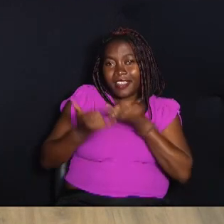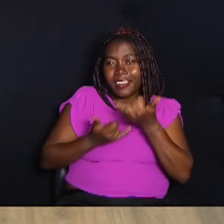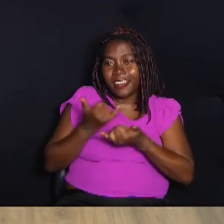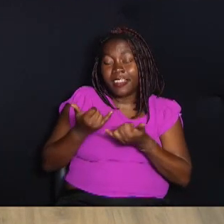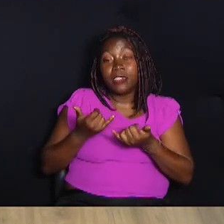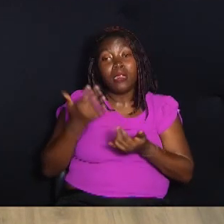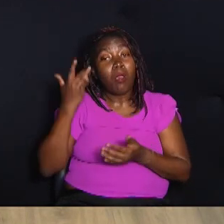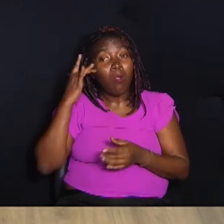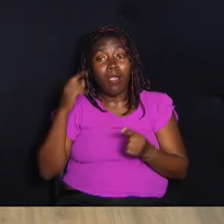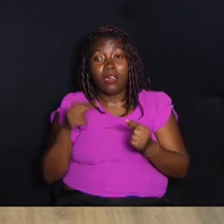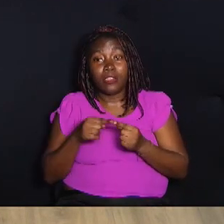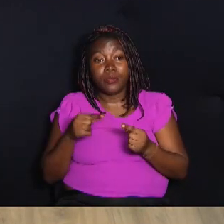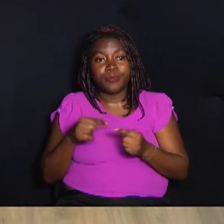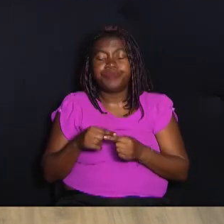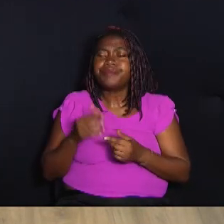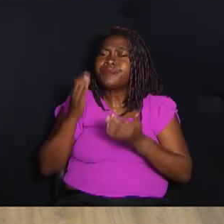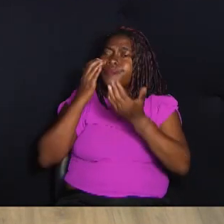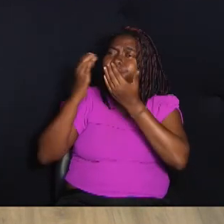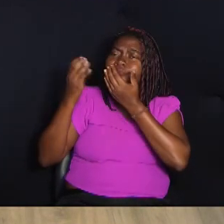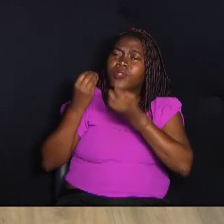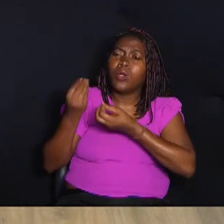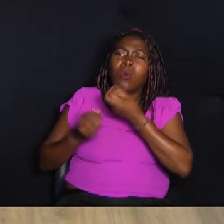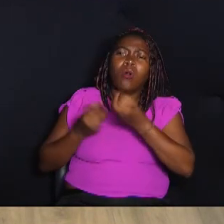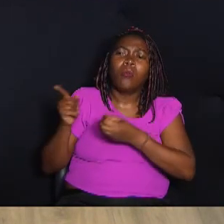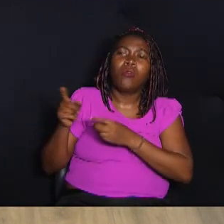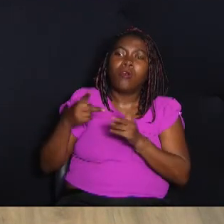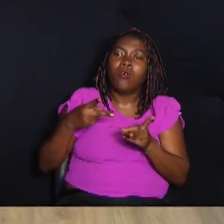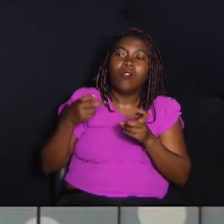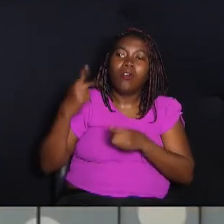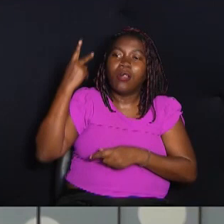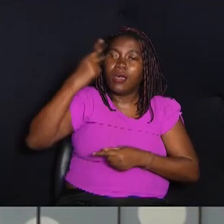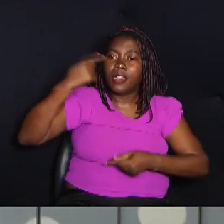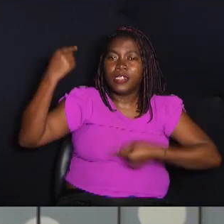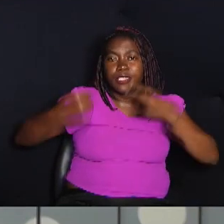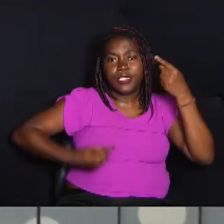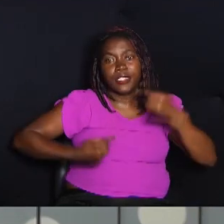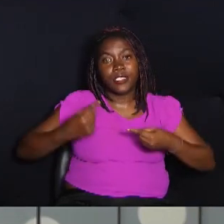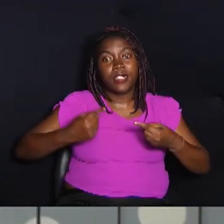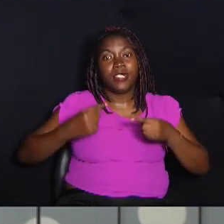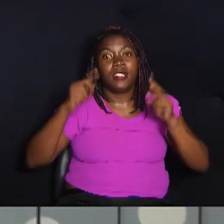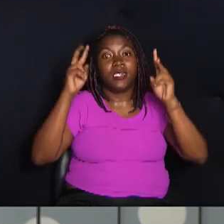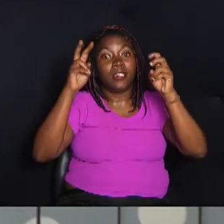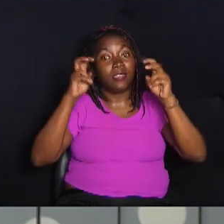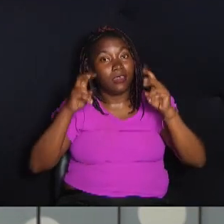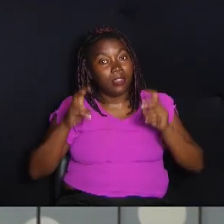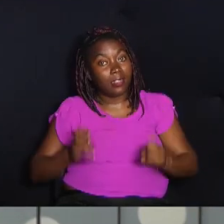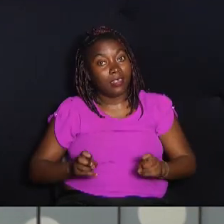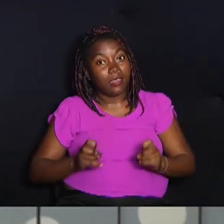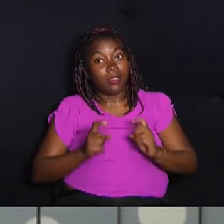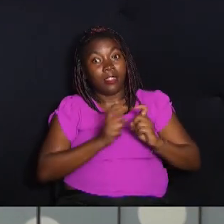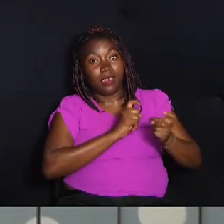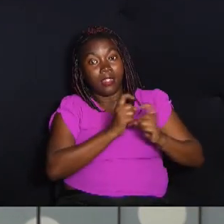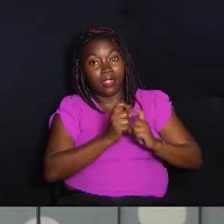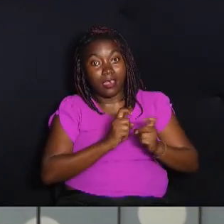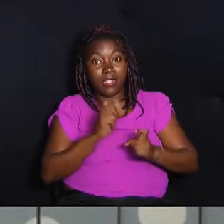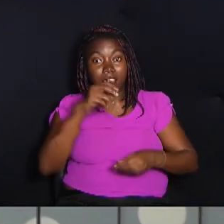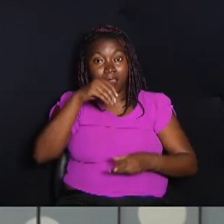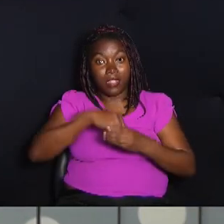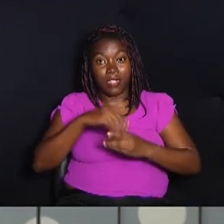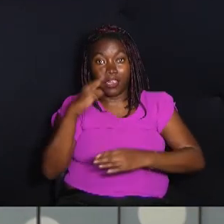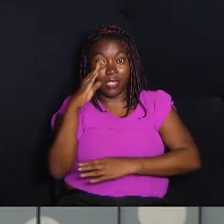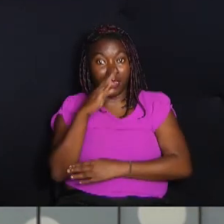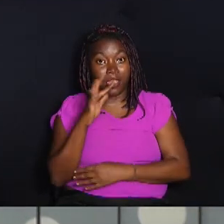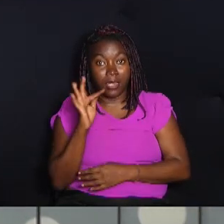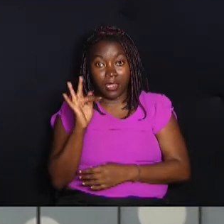isso. Simária, como que você vê essas questões de políticas públicas, o assunto ser debatido numa Câmara Federal, num